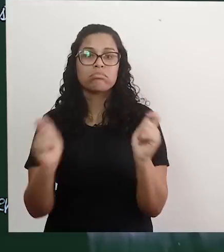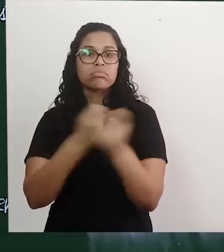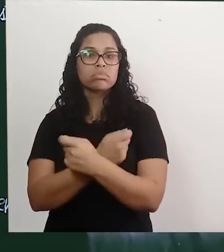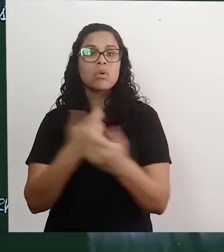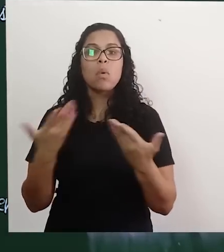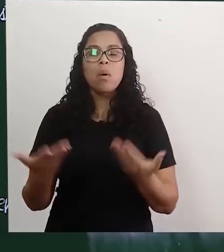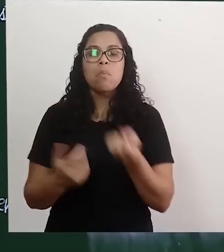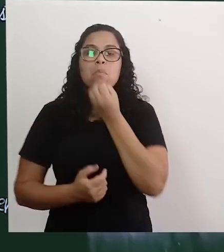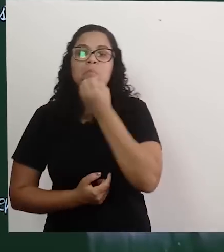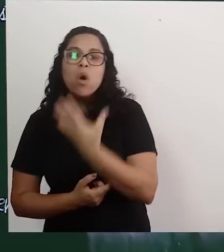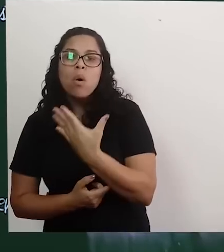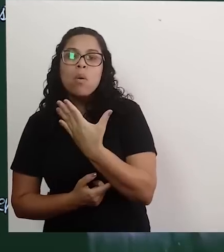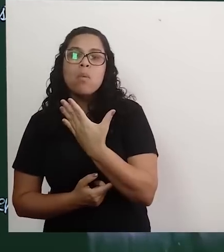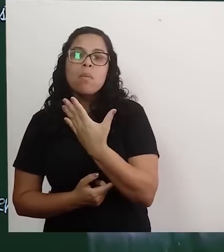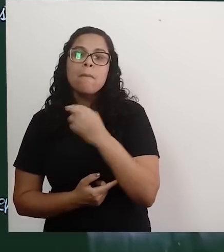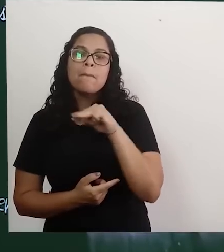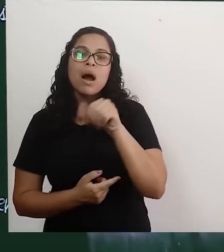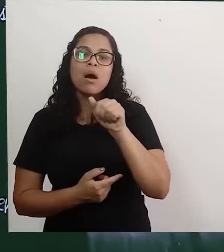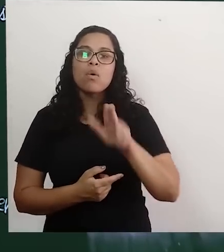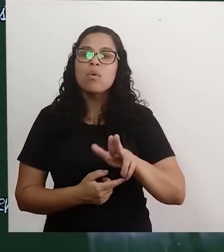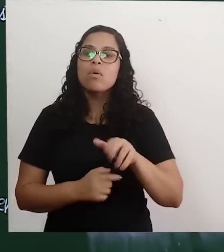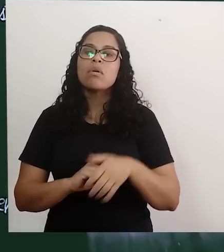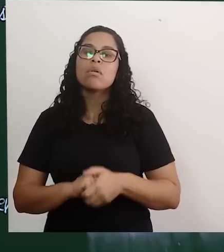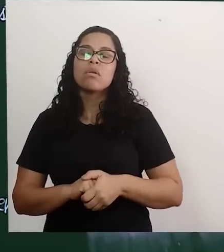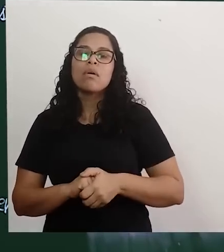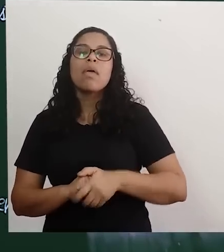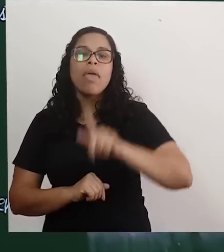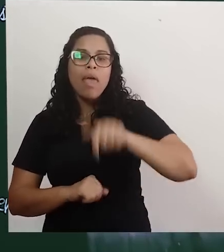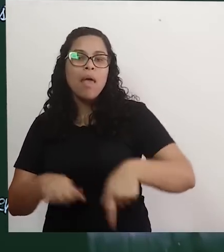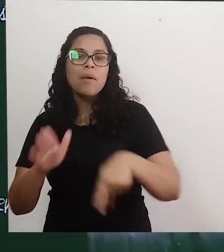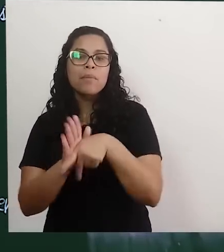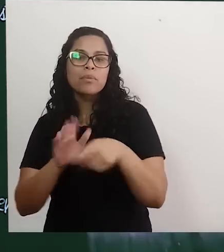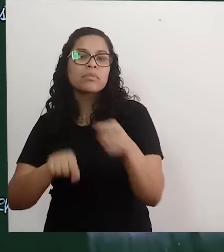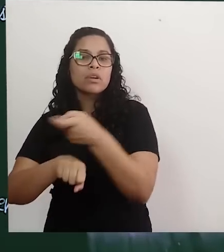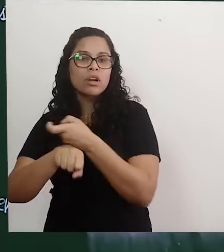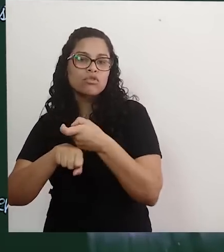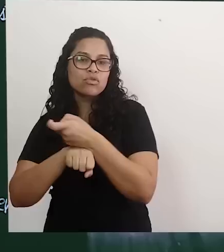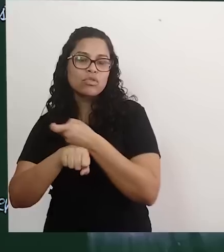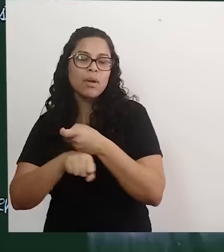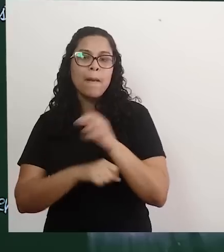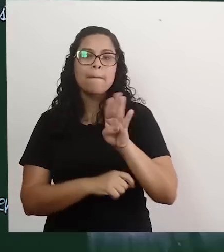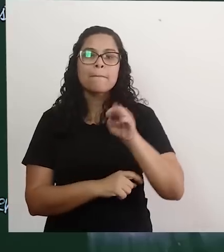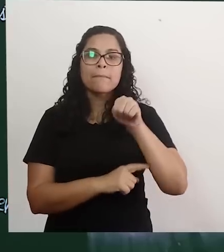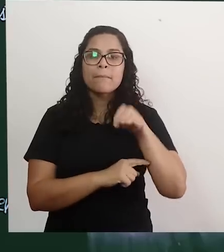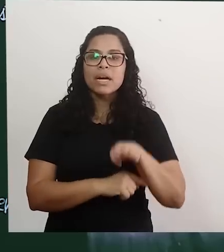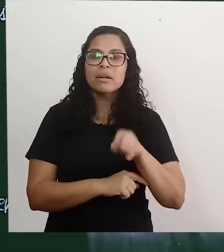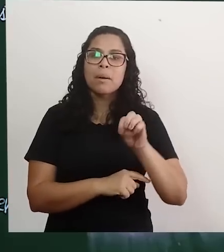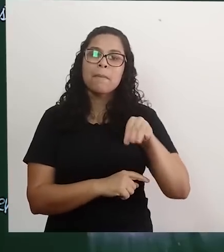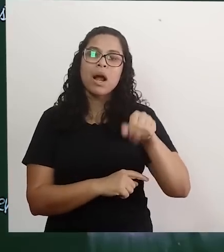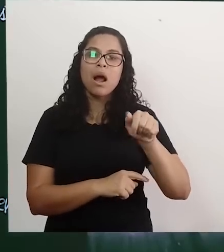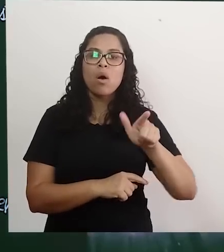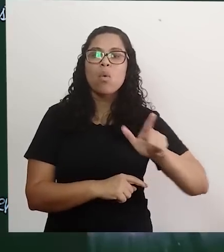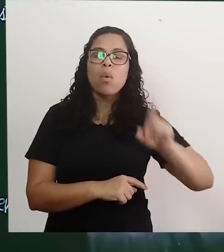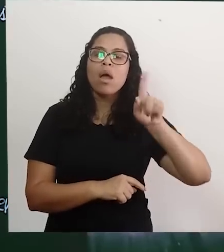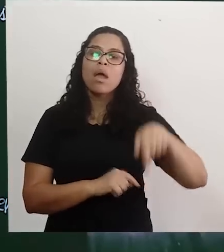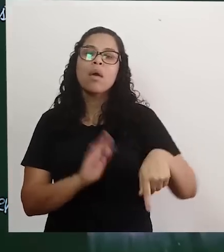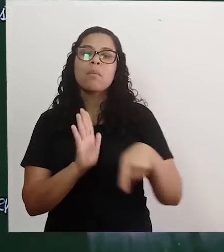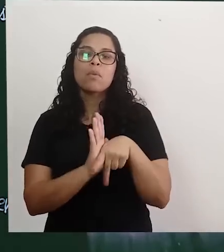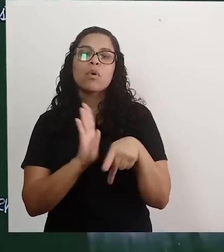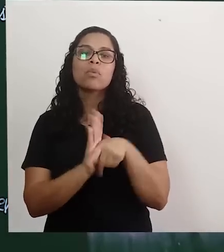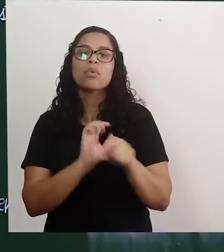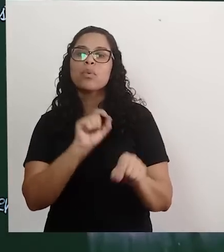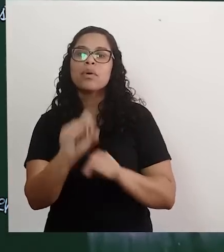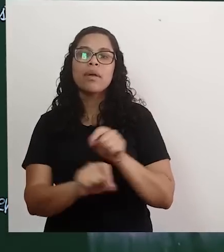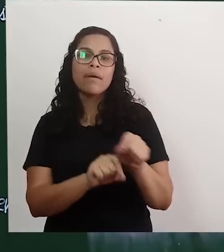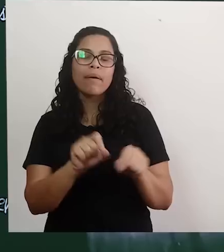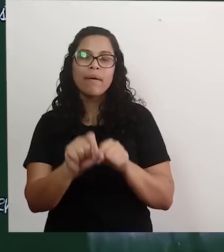né? Bom e mal são adjetivos. Bem e mal, mal com L, contrário de bem, são advérbios. Nesse caso